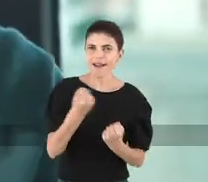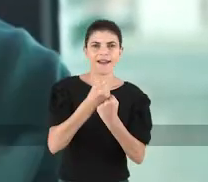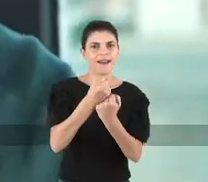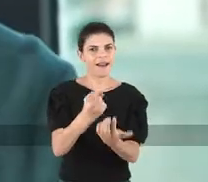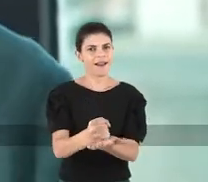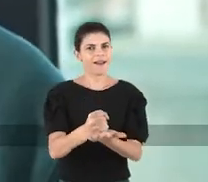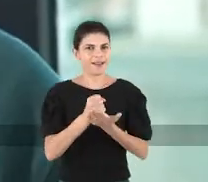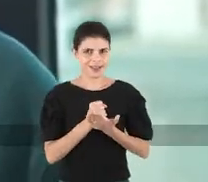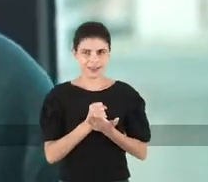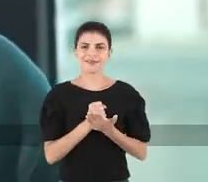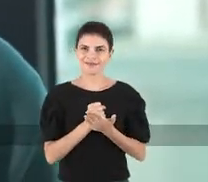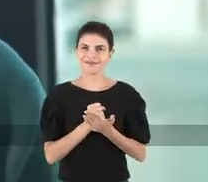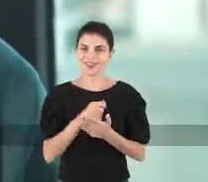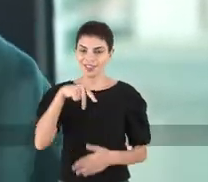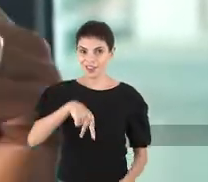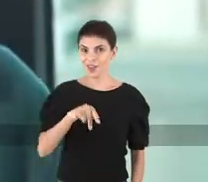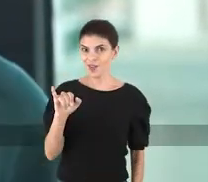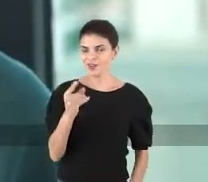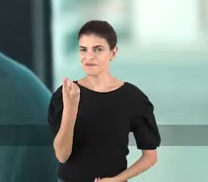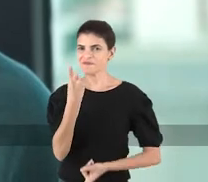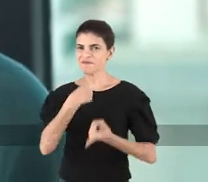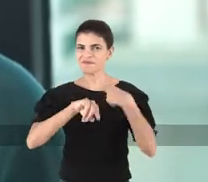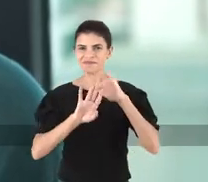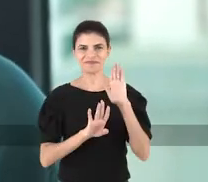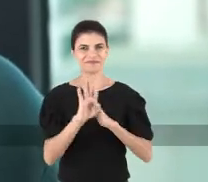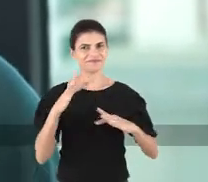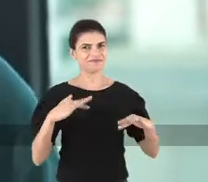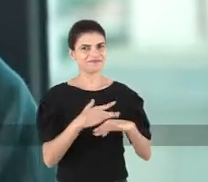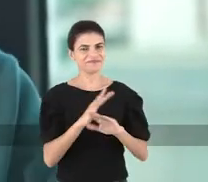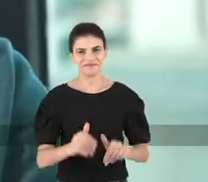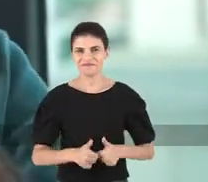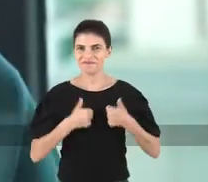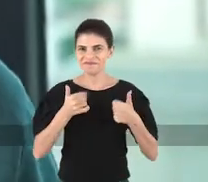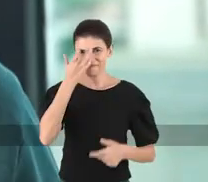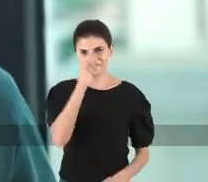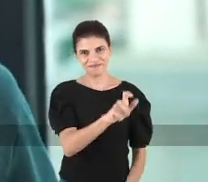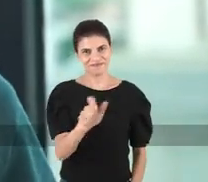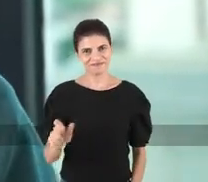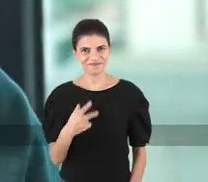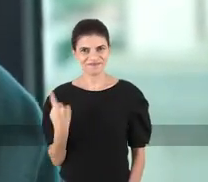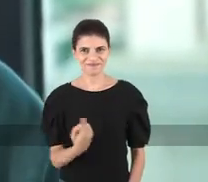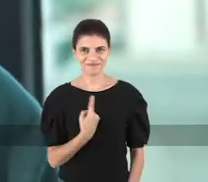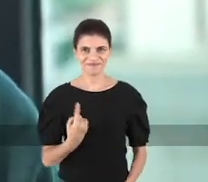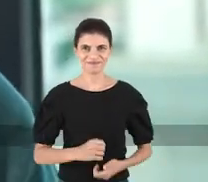e com seu apoio, vamos fazer da nossa Nova Iguaçu uma cidade cada vez melhor para todos nós.